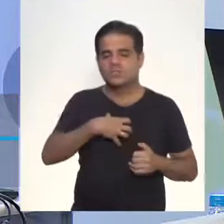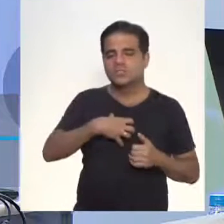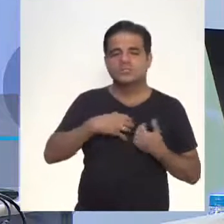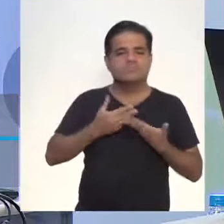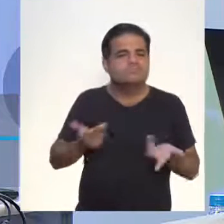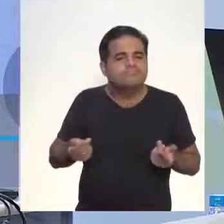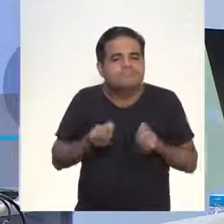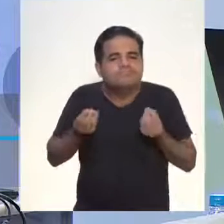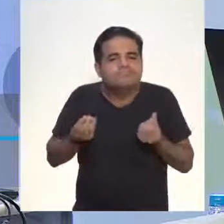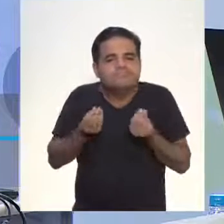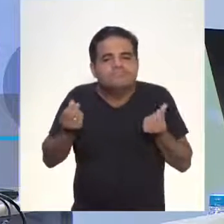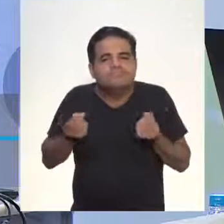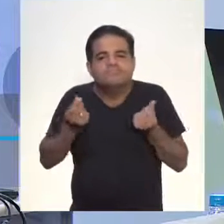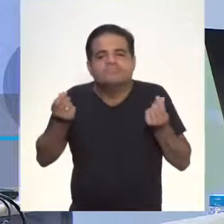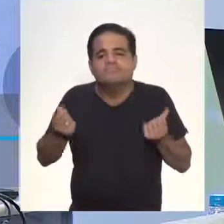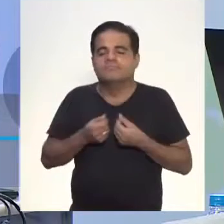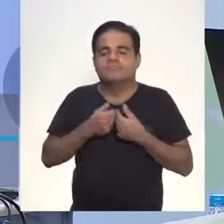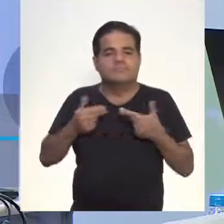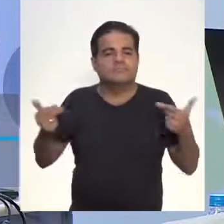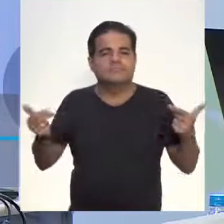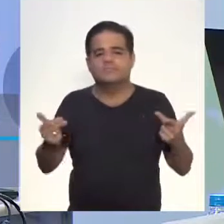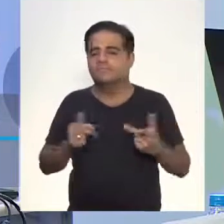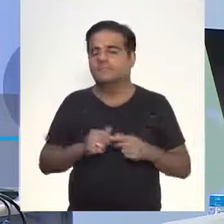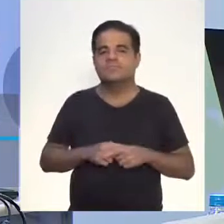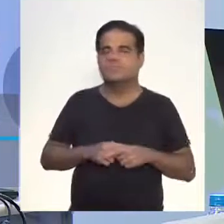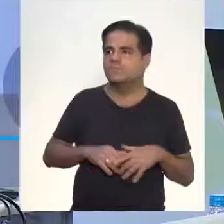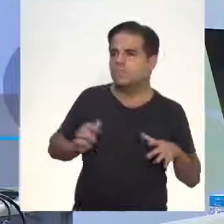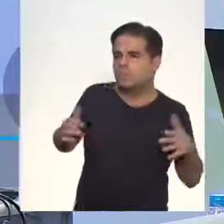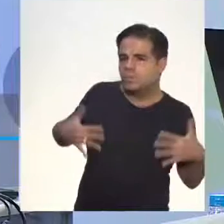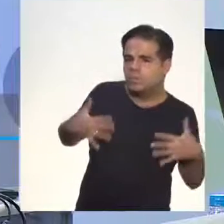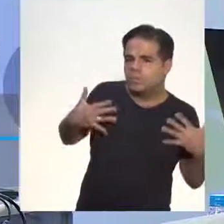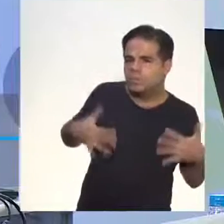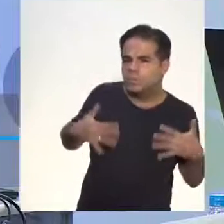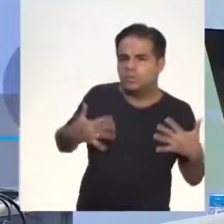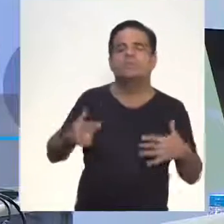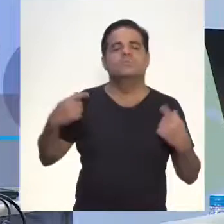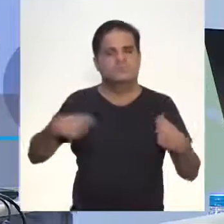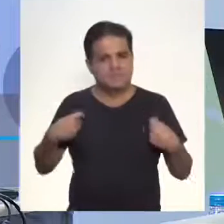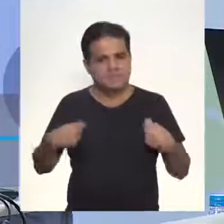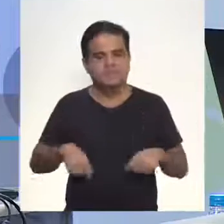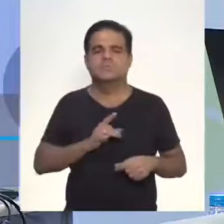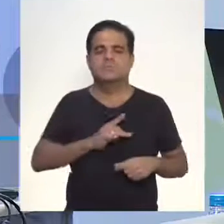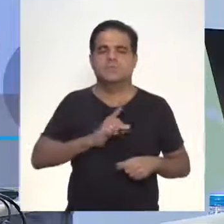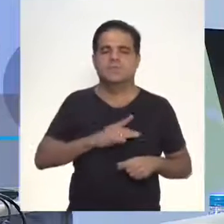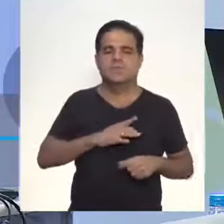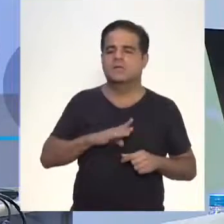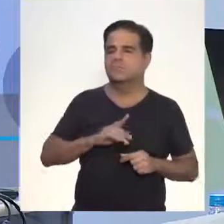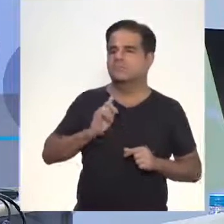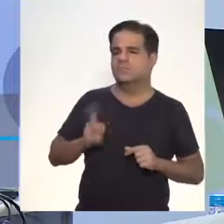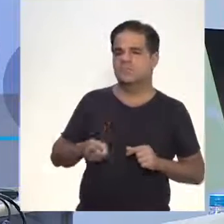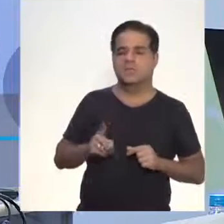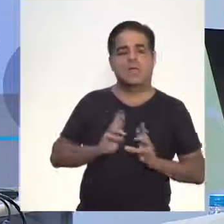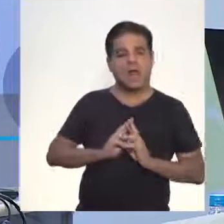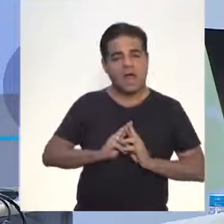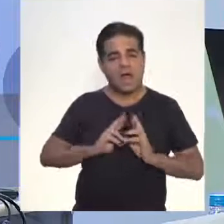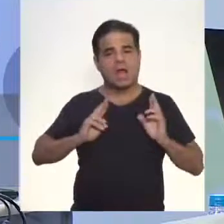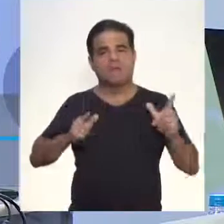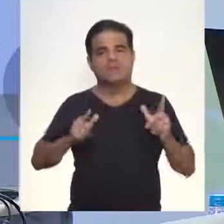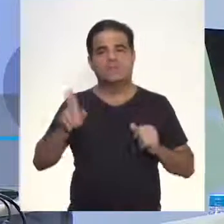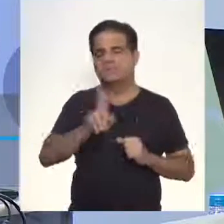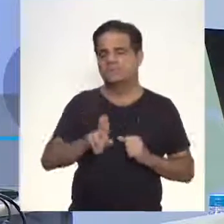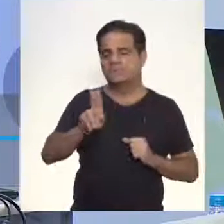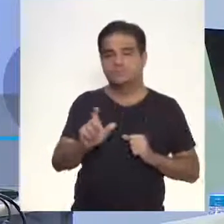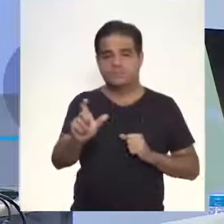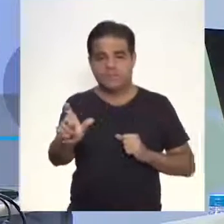mais de ser algo temeroso, de que a gente tem que ter medo, né? Então, a diferença de usar a palavra